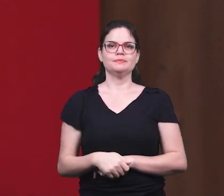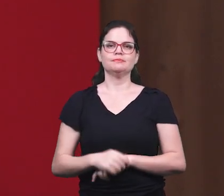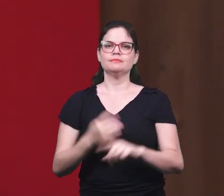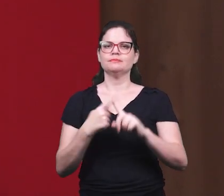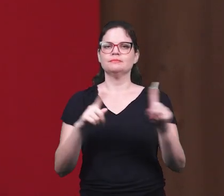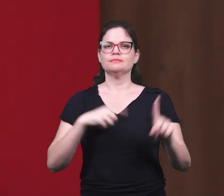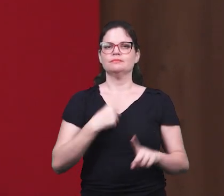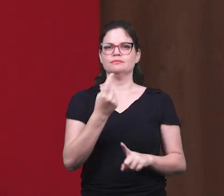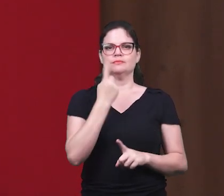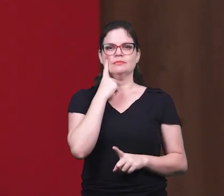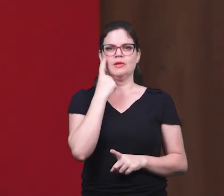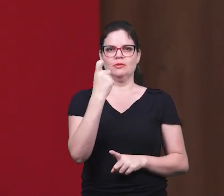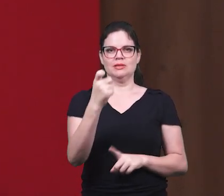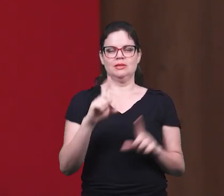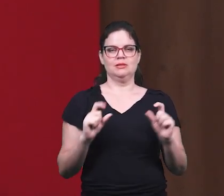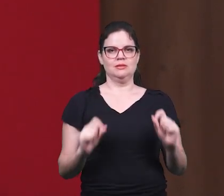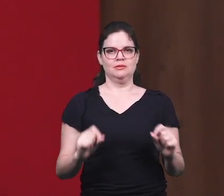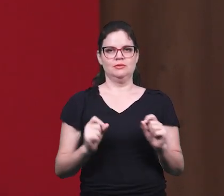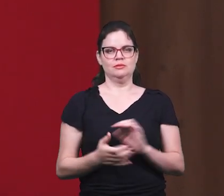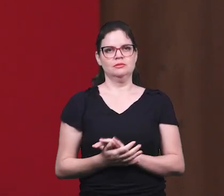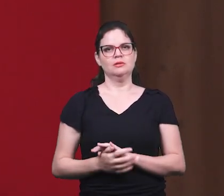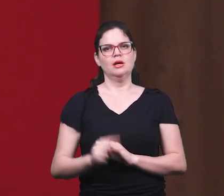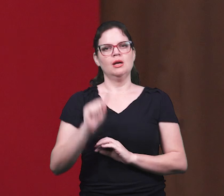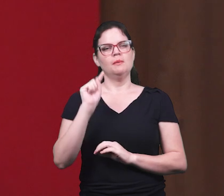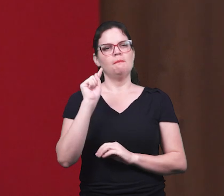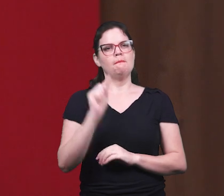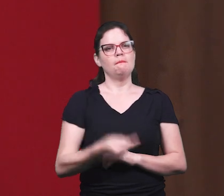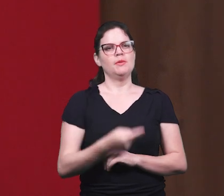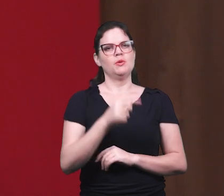coisa interessante, né, que lá em